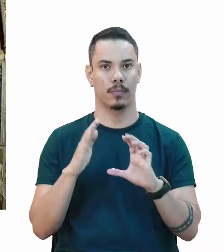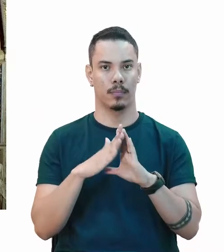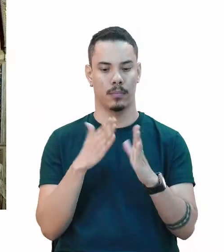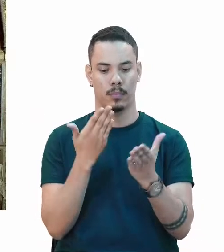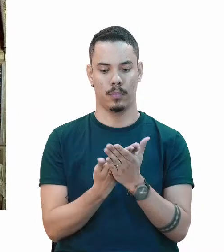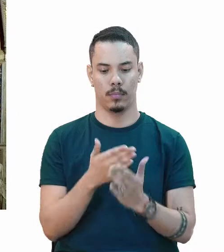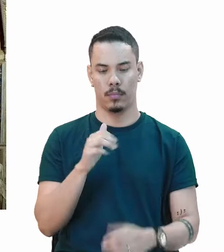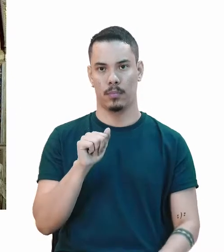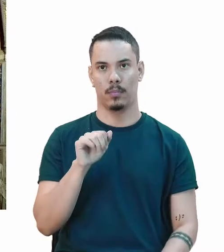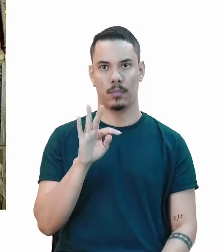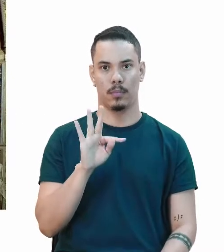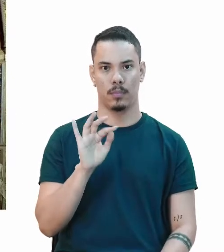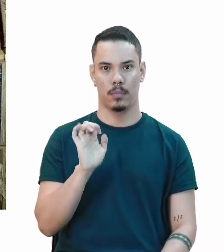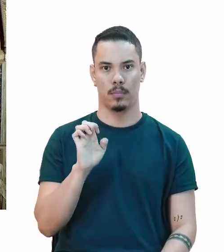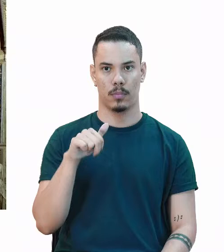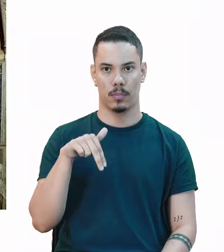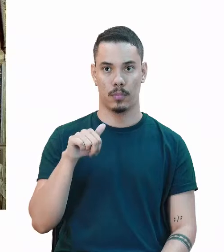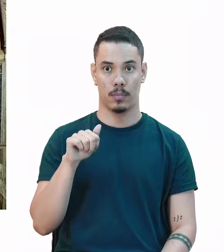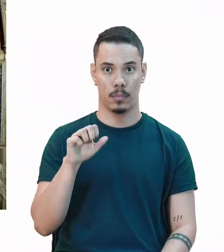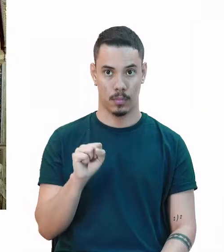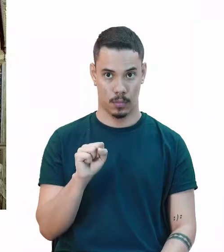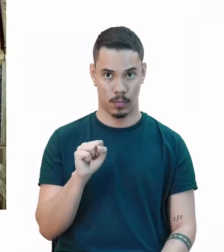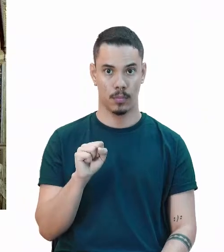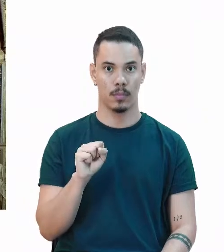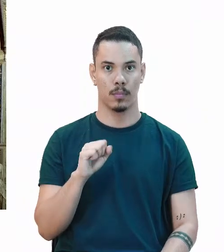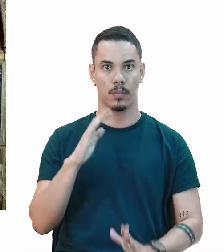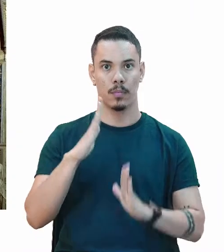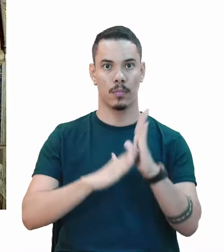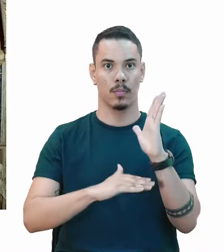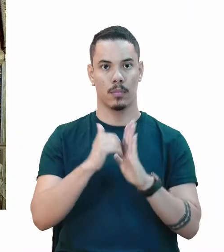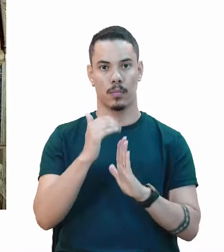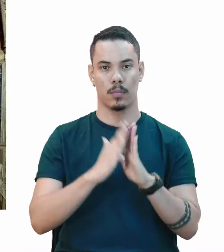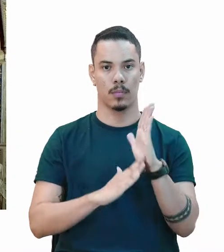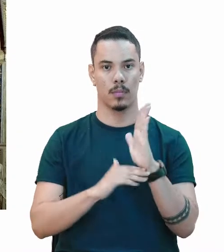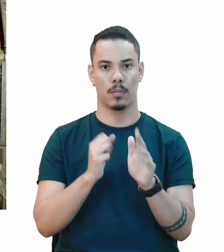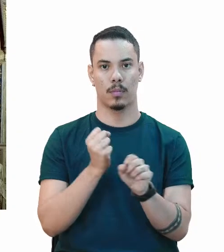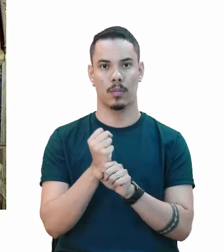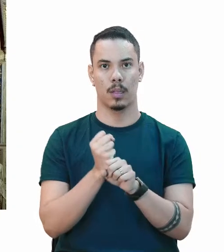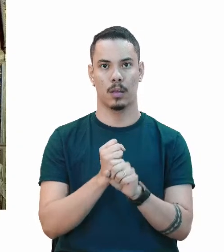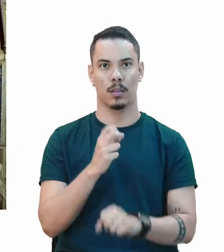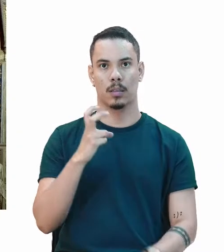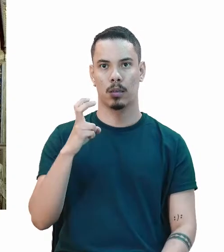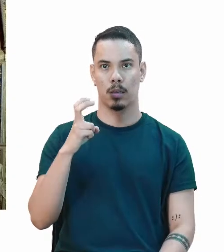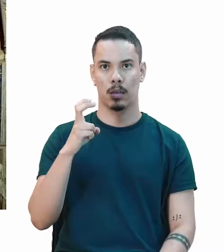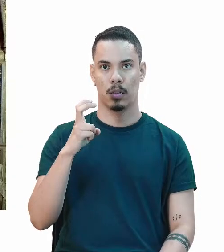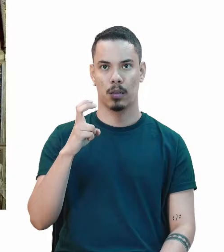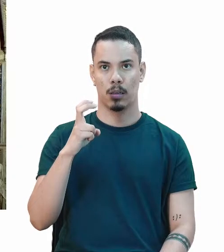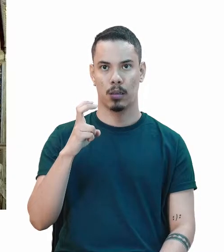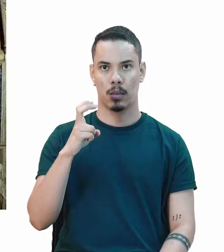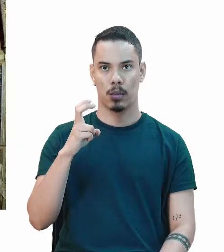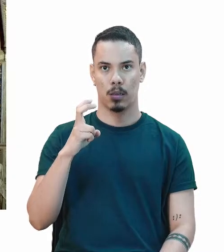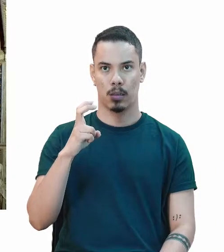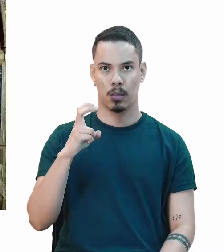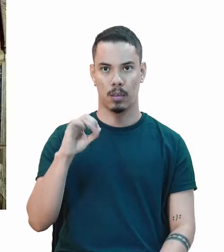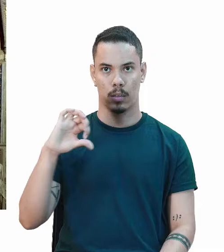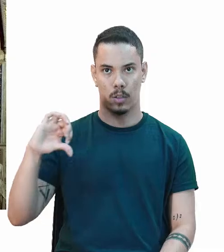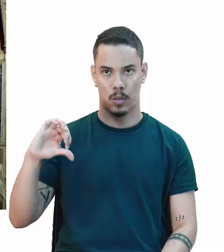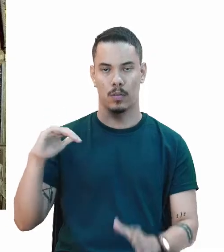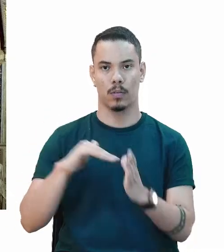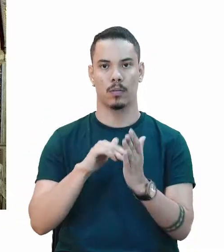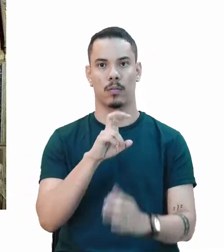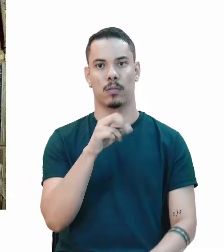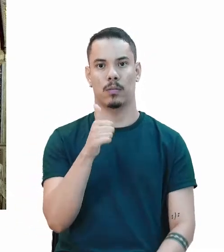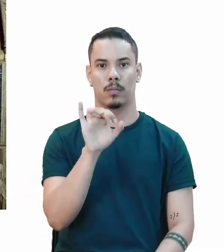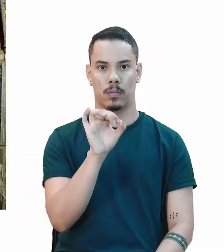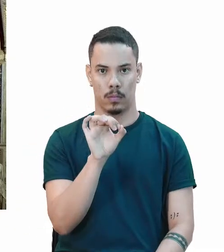Atenas, de Rafael Sanzio, pintada entre 509 e 510. E essa obra está